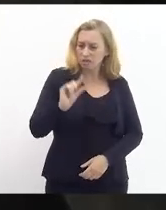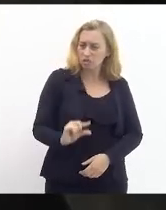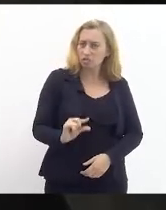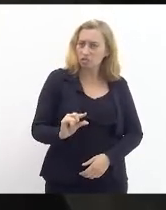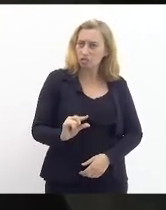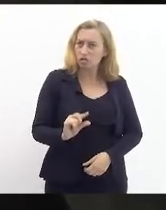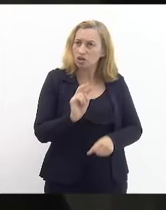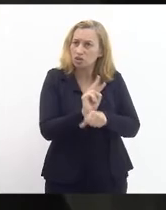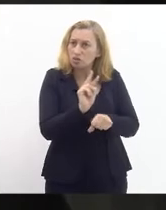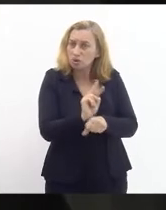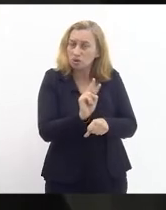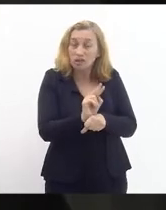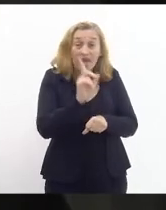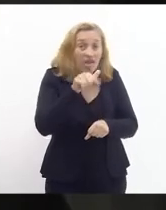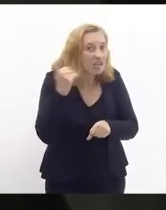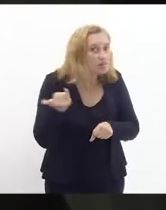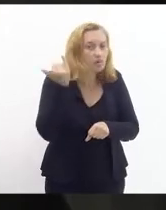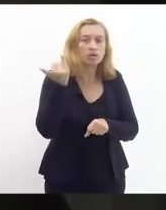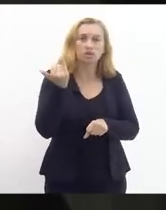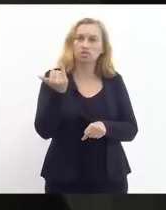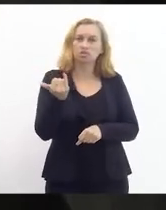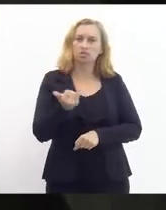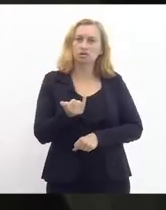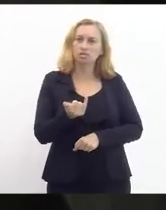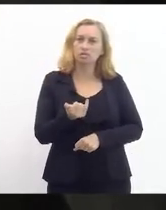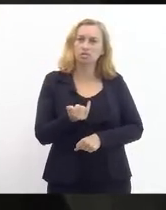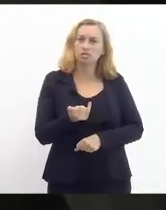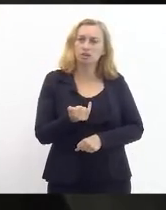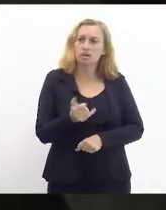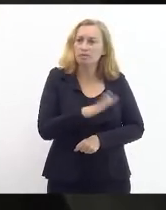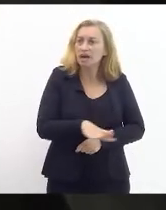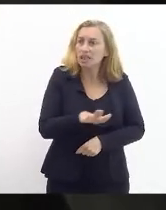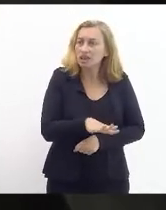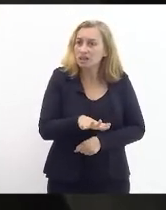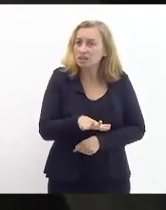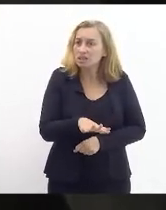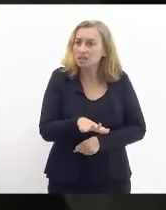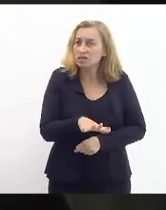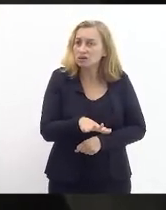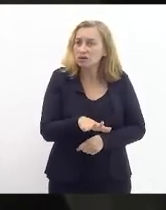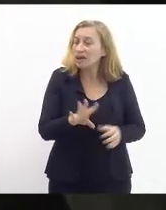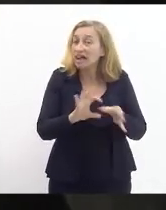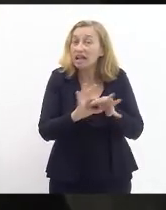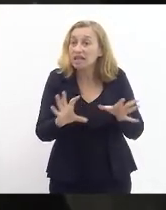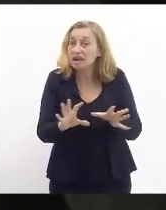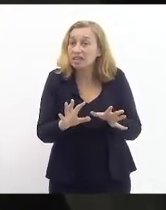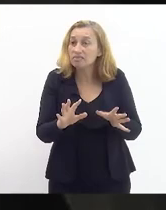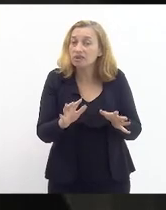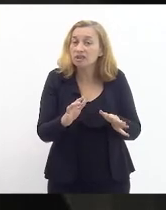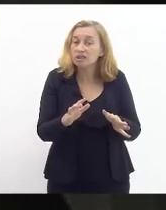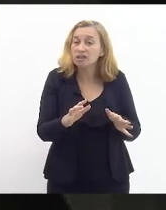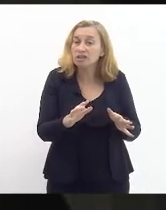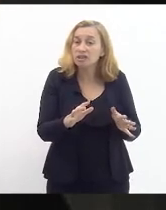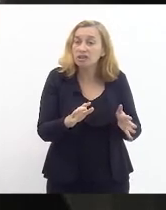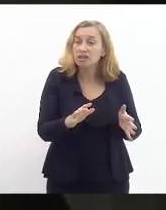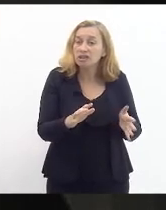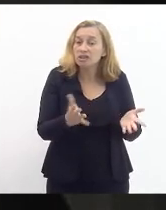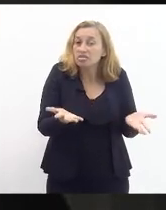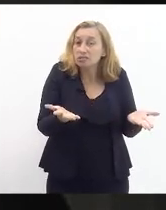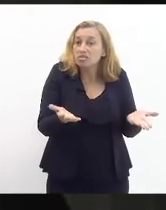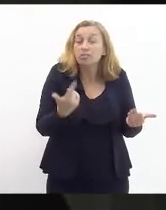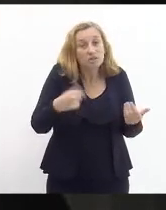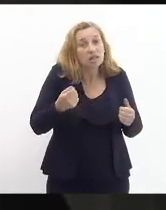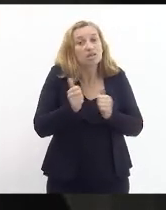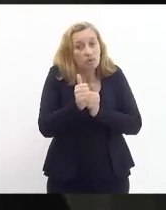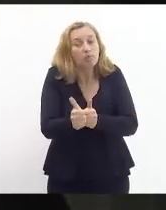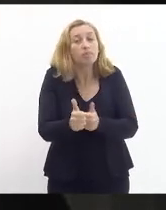a inspetoria de alunos é muito importante para criança não ficar desgarrada durante a escola é fora da sala de aula e tem tem que ter